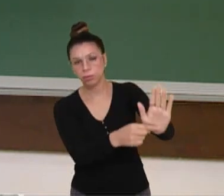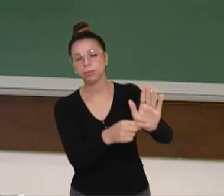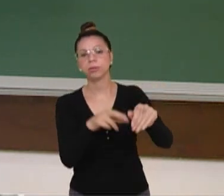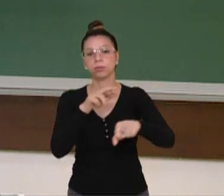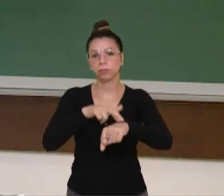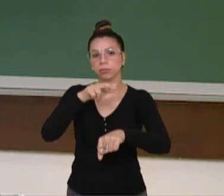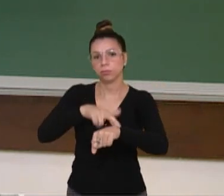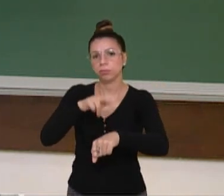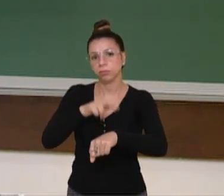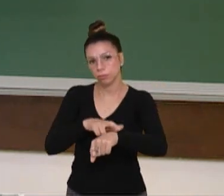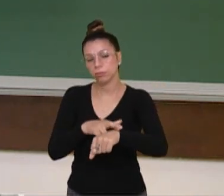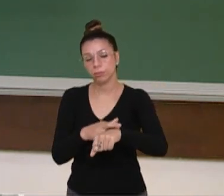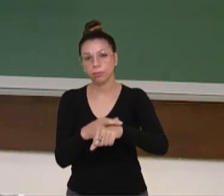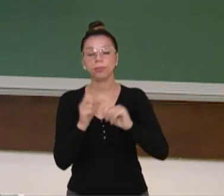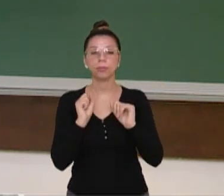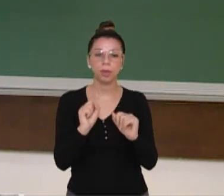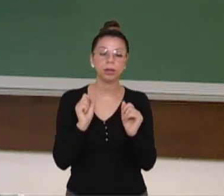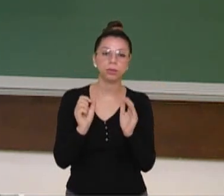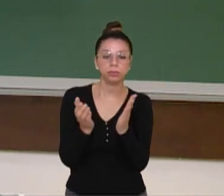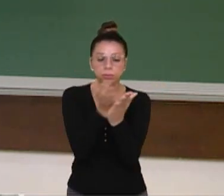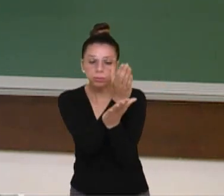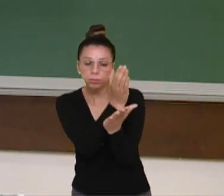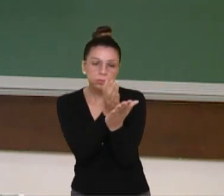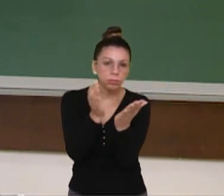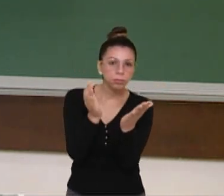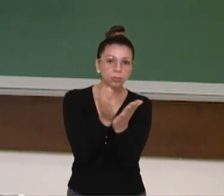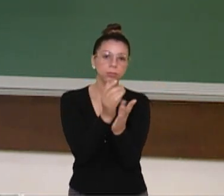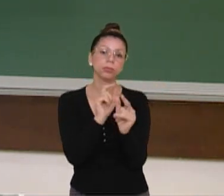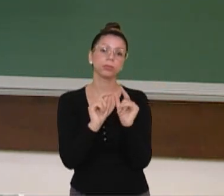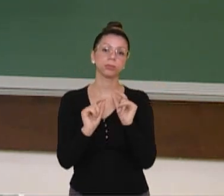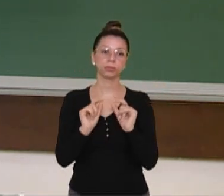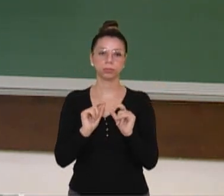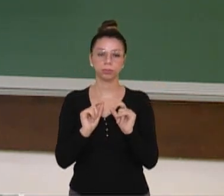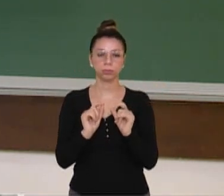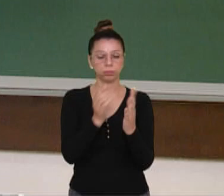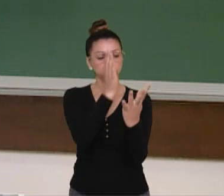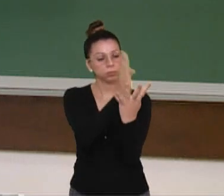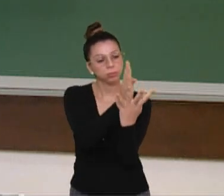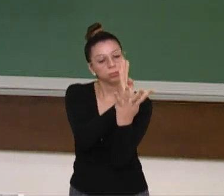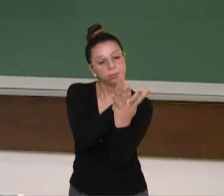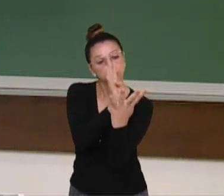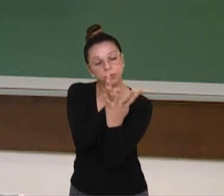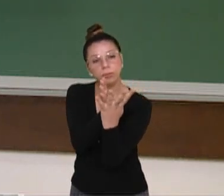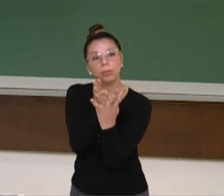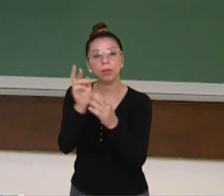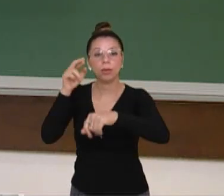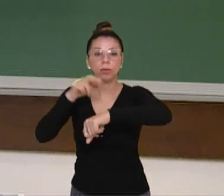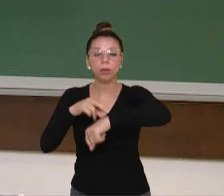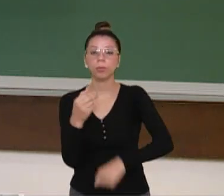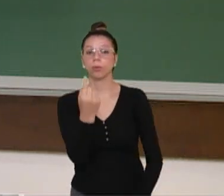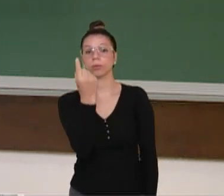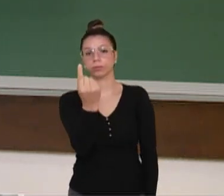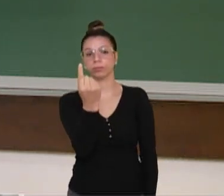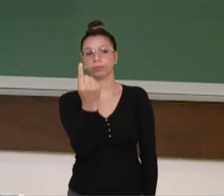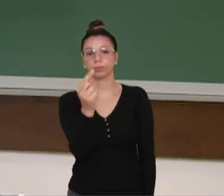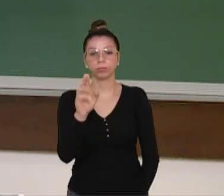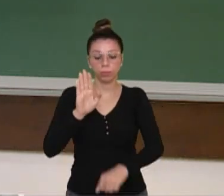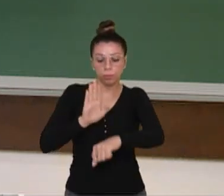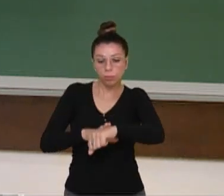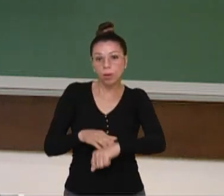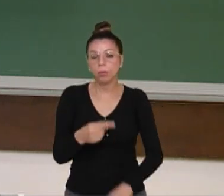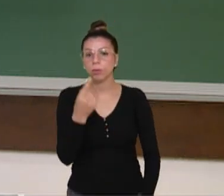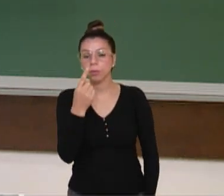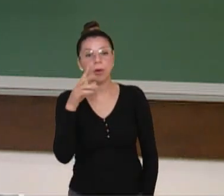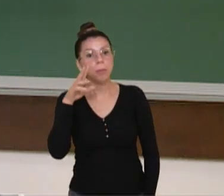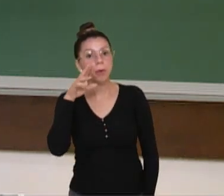compasso, ele pega e divide essa contagem pelo tempo 1, porque no tempo 1 ele é